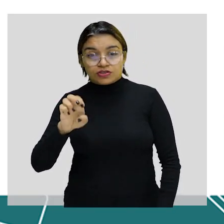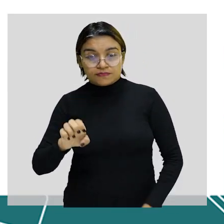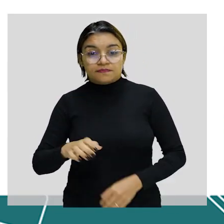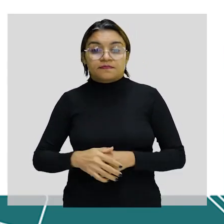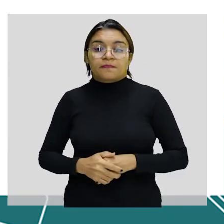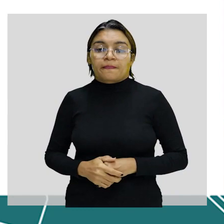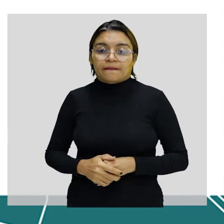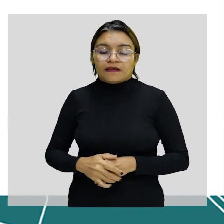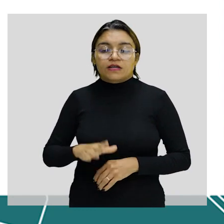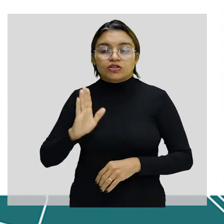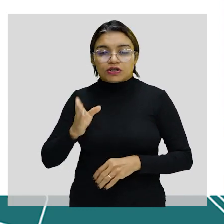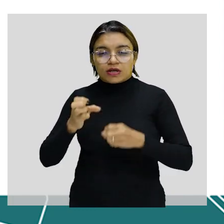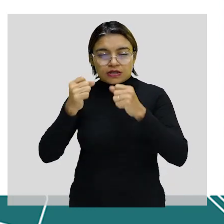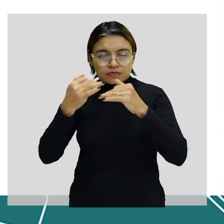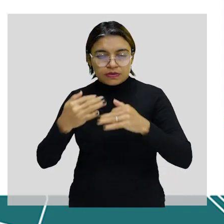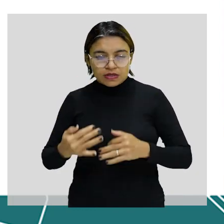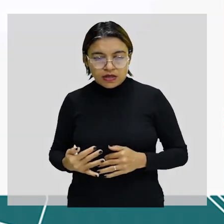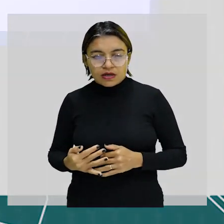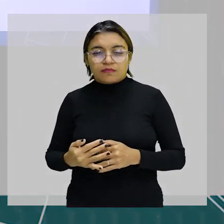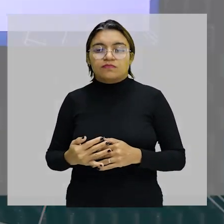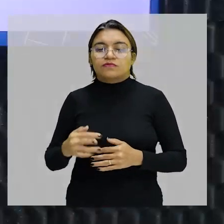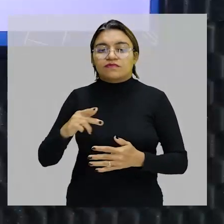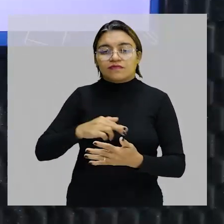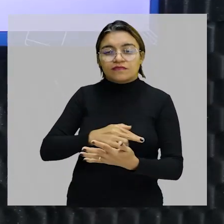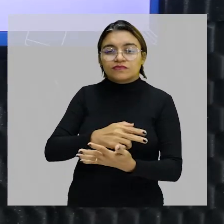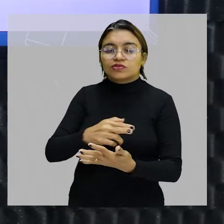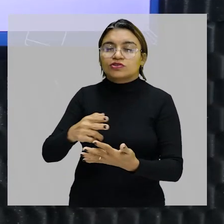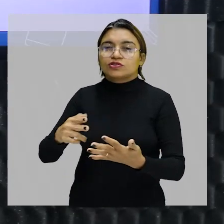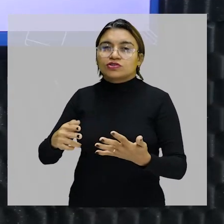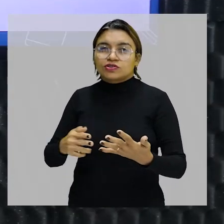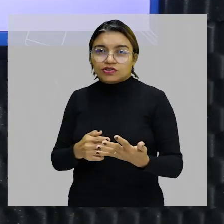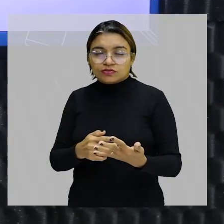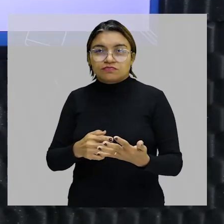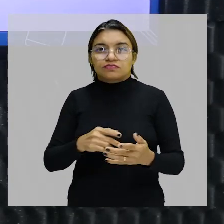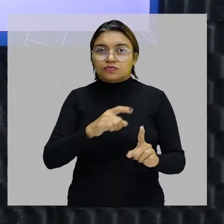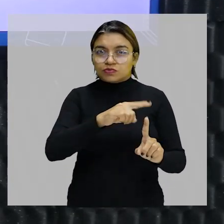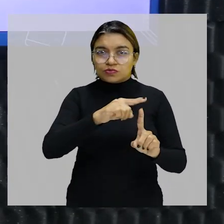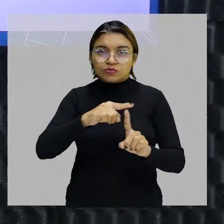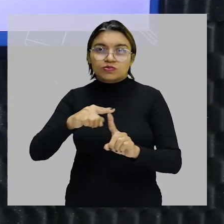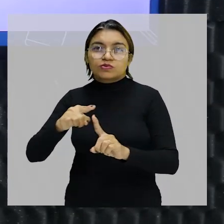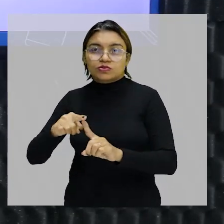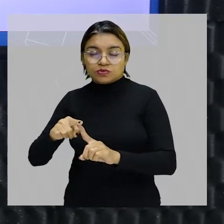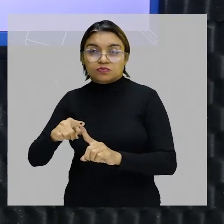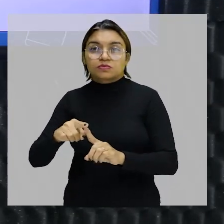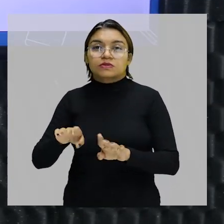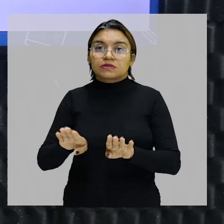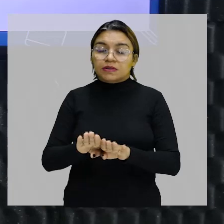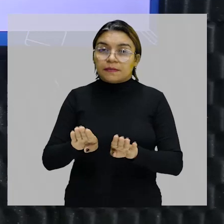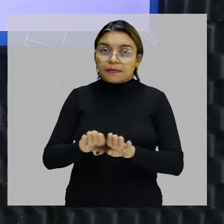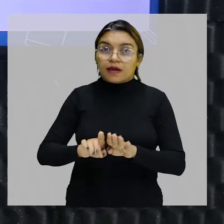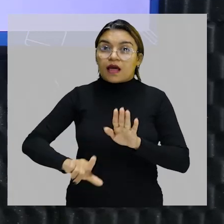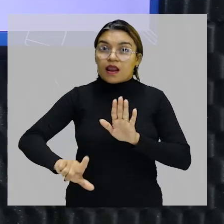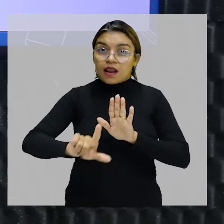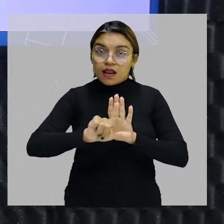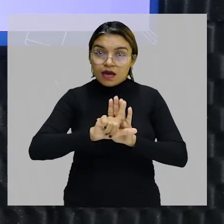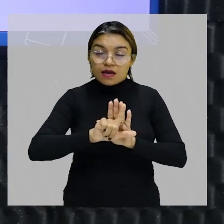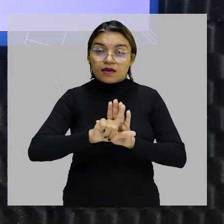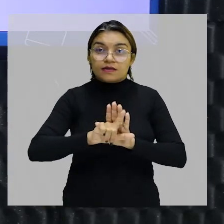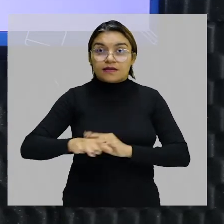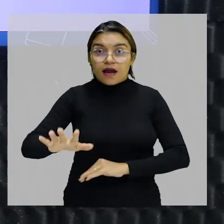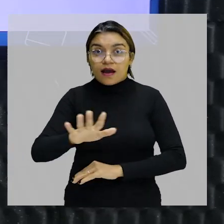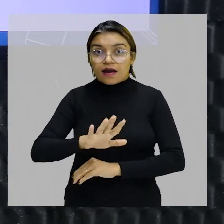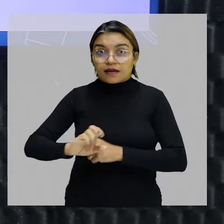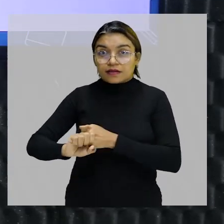fissão nuclear, fusão nuclear, os tipos de radiação, ok? As leis da